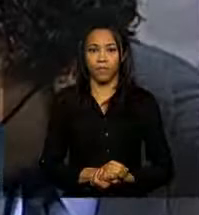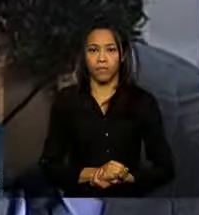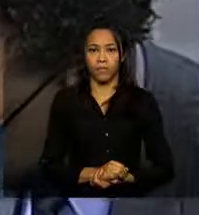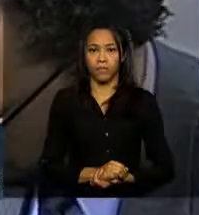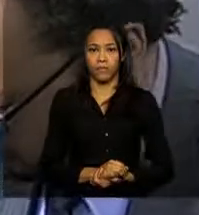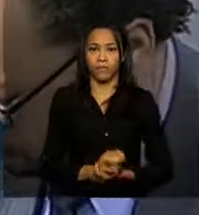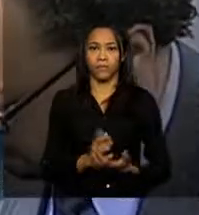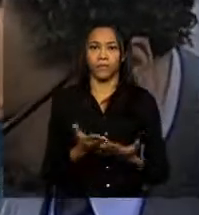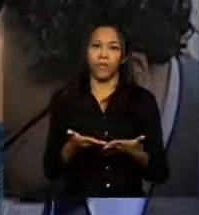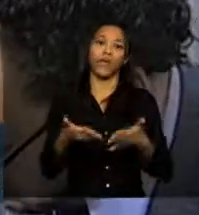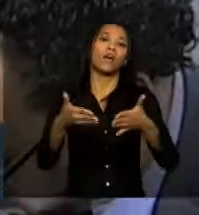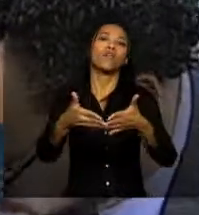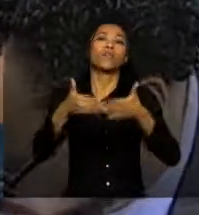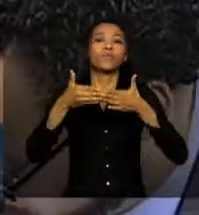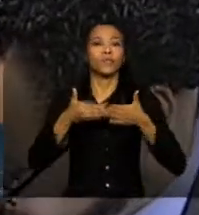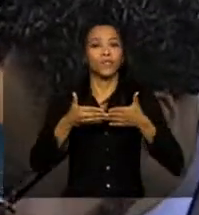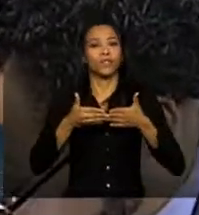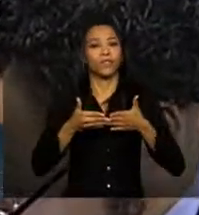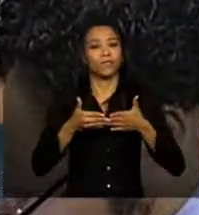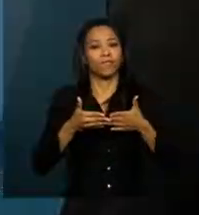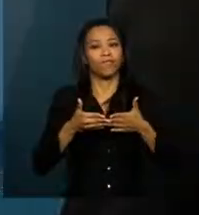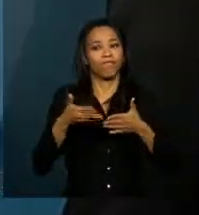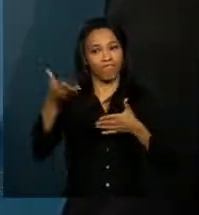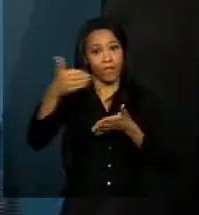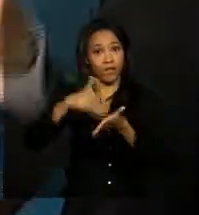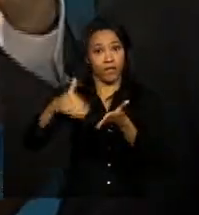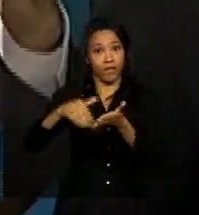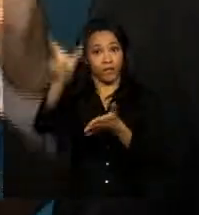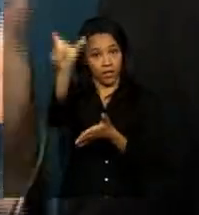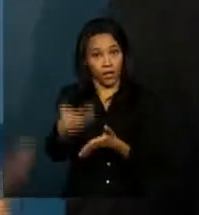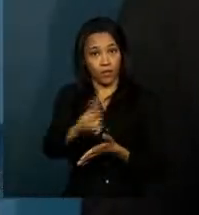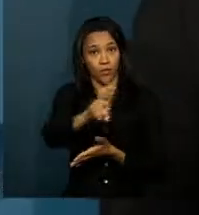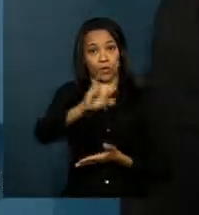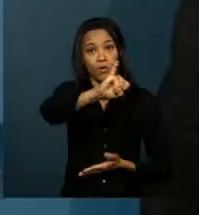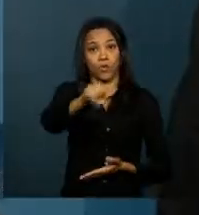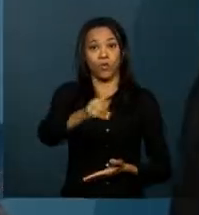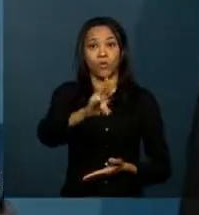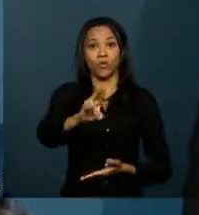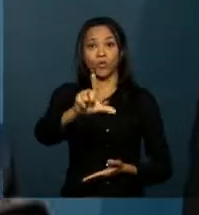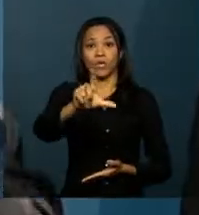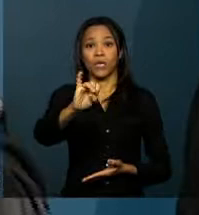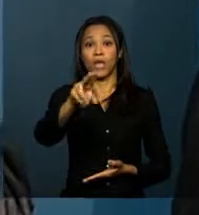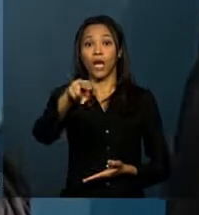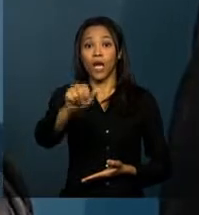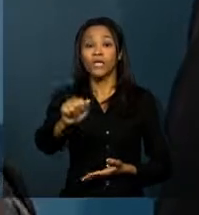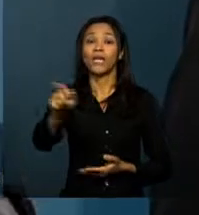Aí eu vou pedir que a secretária Juliana, depois possa fazer uma breve síntese do texto.